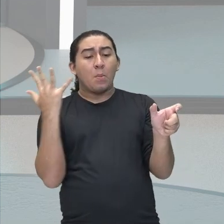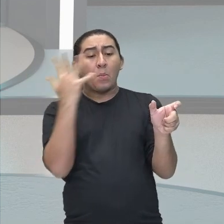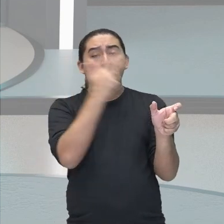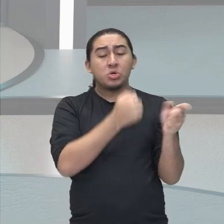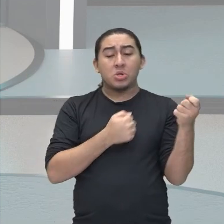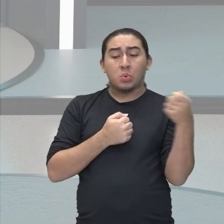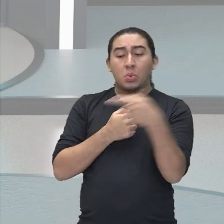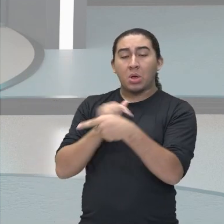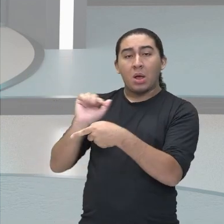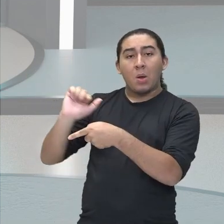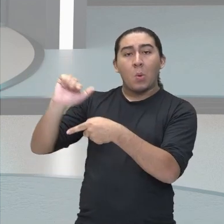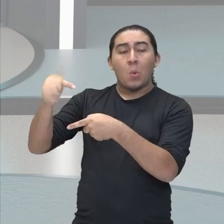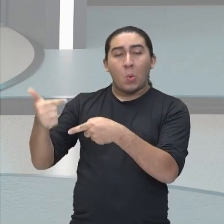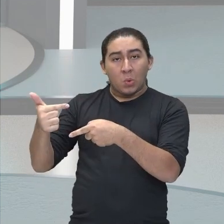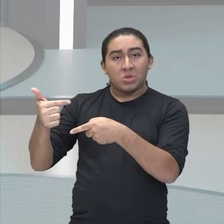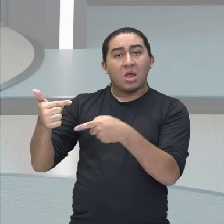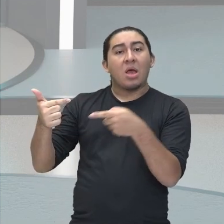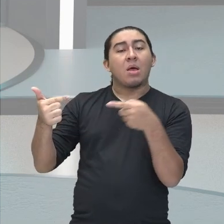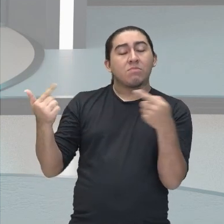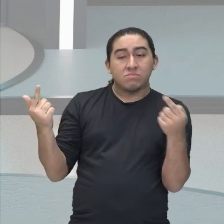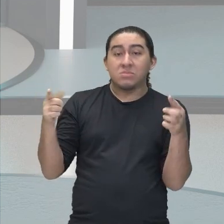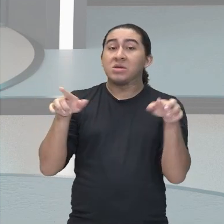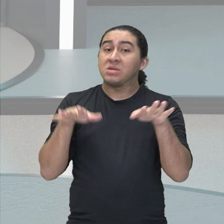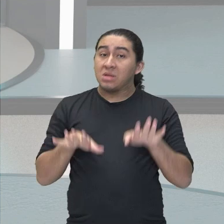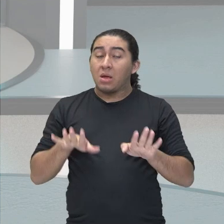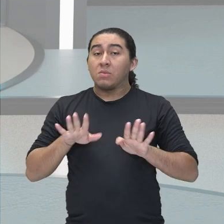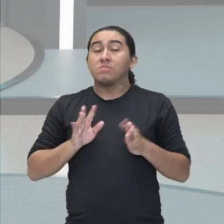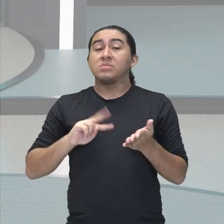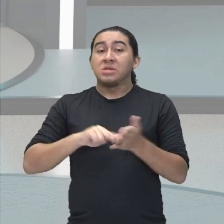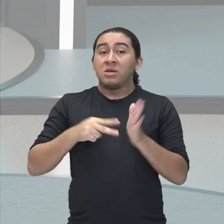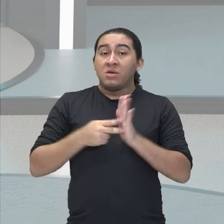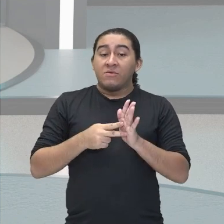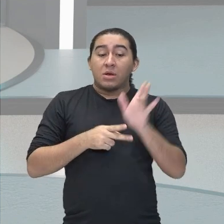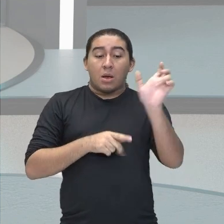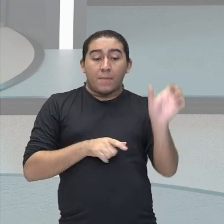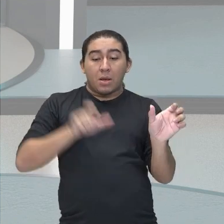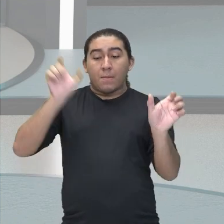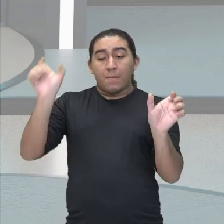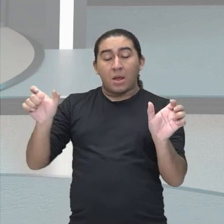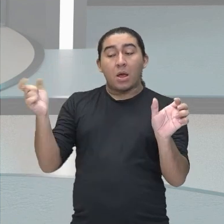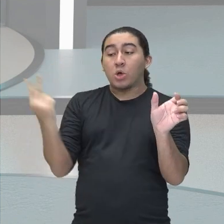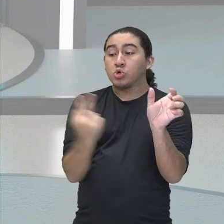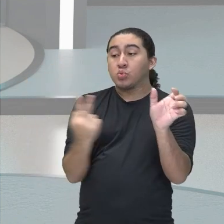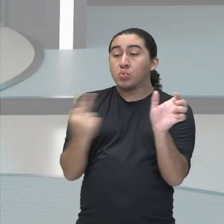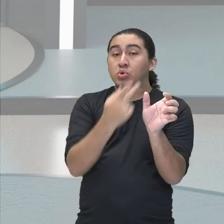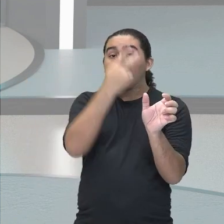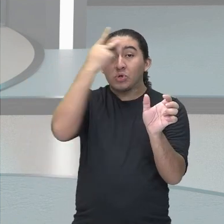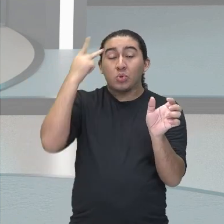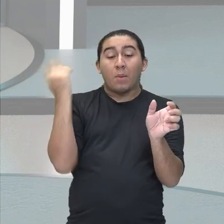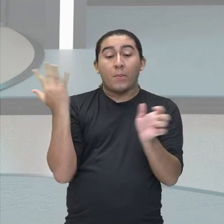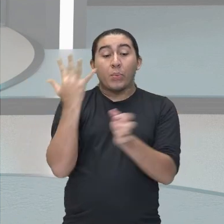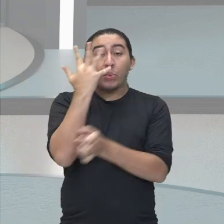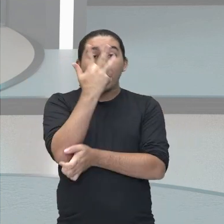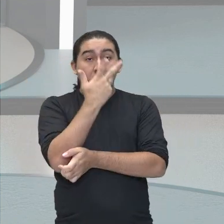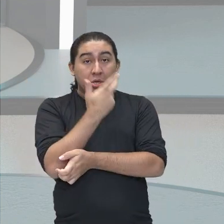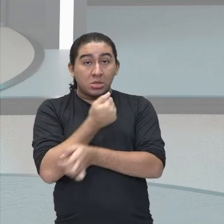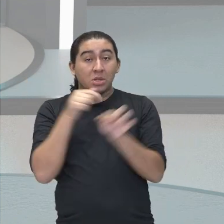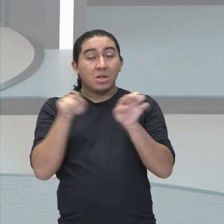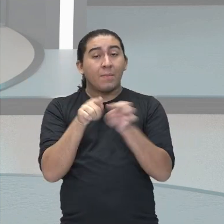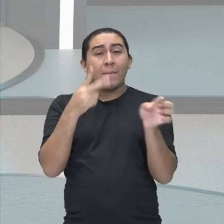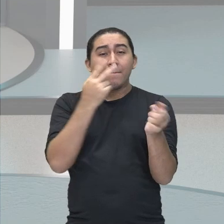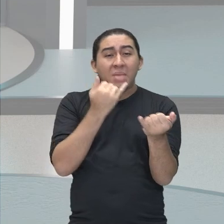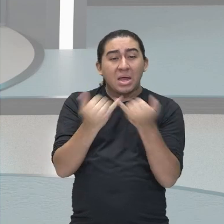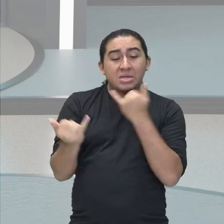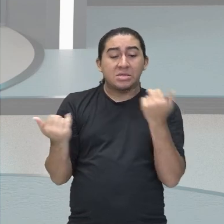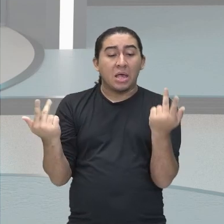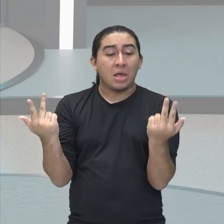Francisco. Então, eu estou comparando os dois, que eles são bonitos, e eu estou equiparando. Tanto um quanto